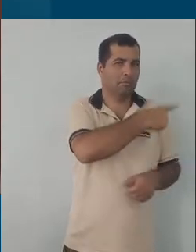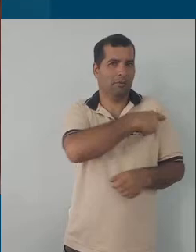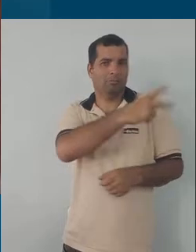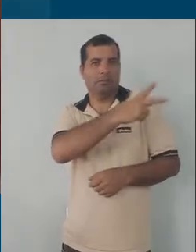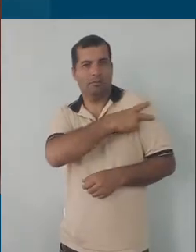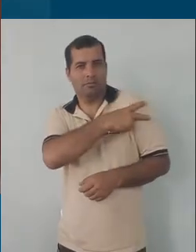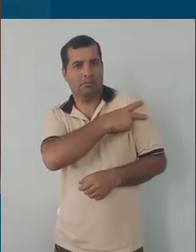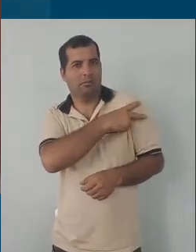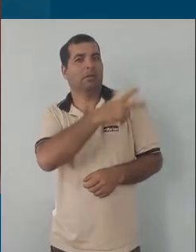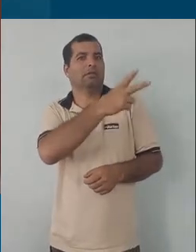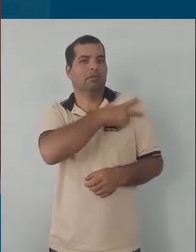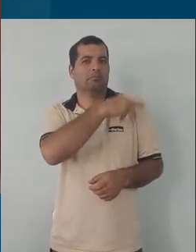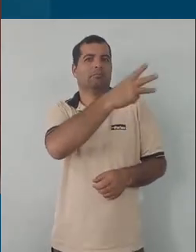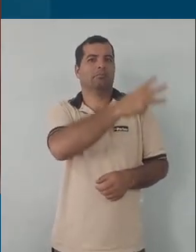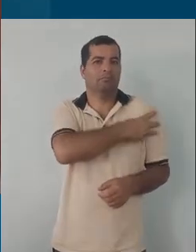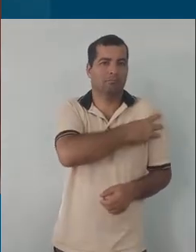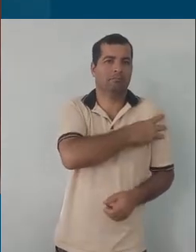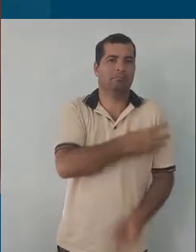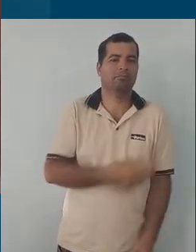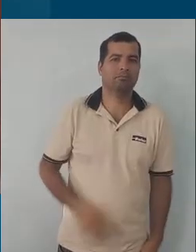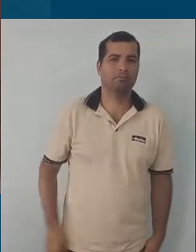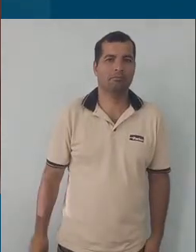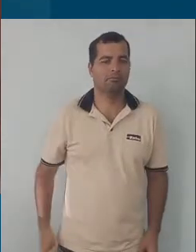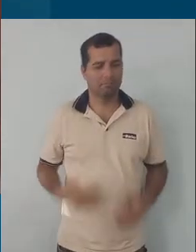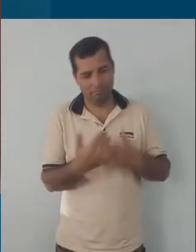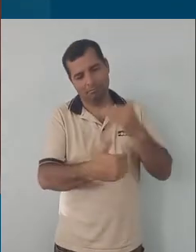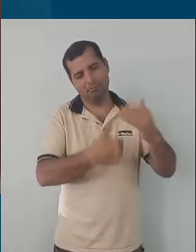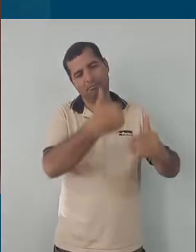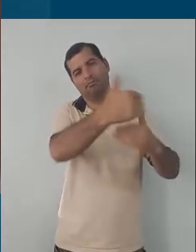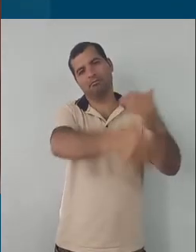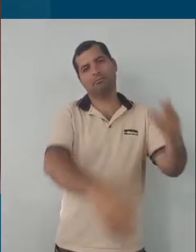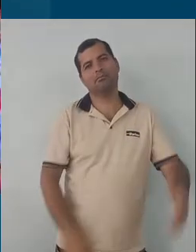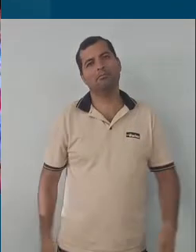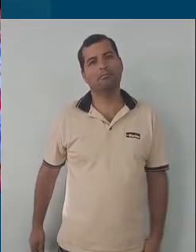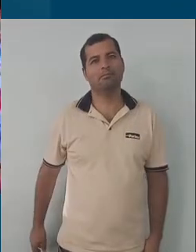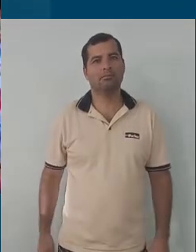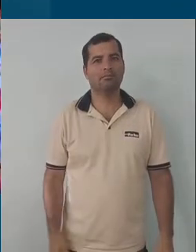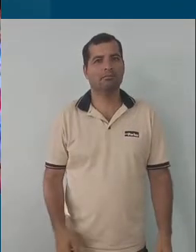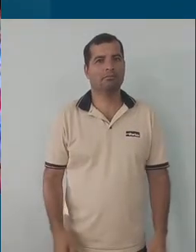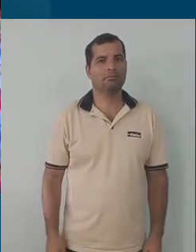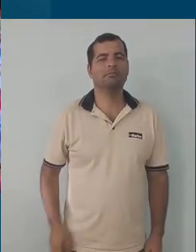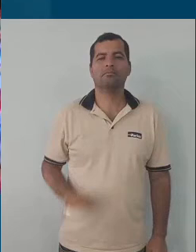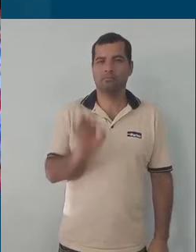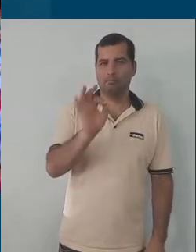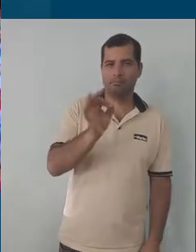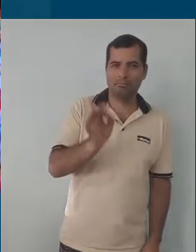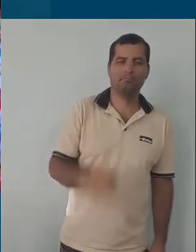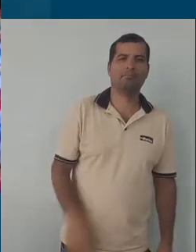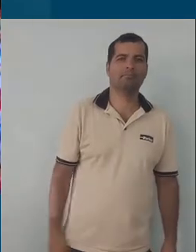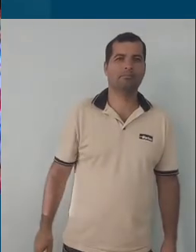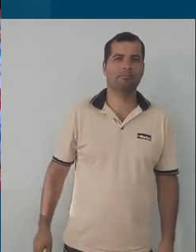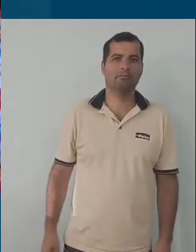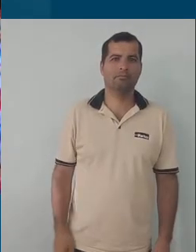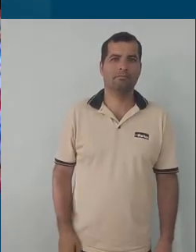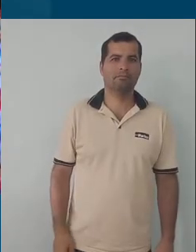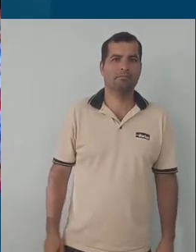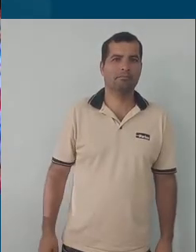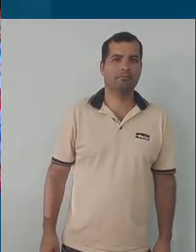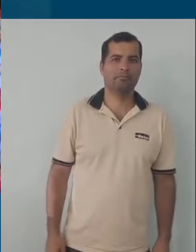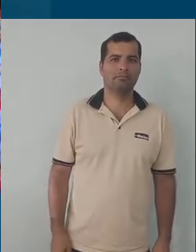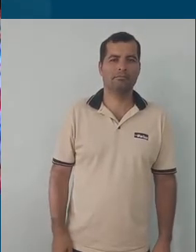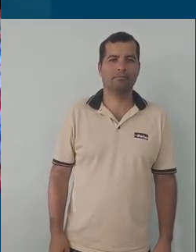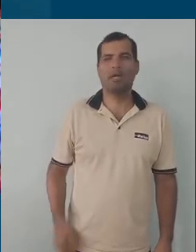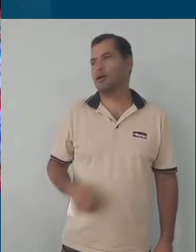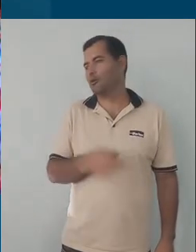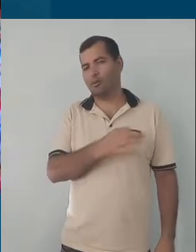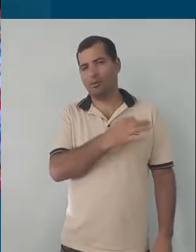para o terceiro, e por aí vai, né? Isso mesmo. Nossa, que fala fantástica,